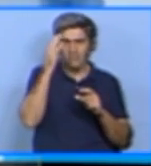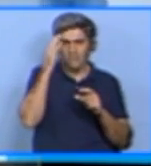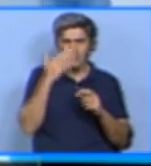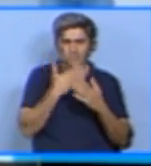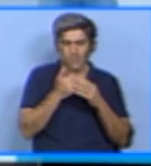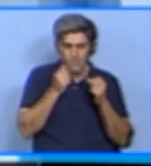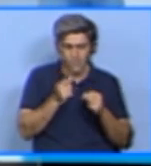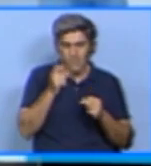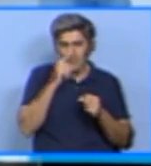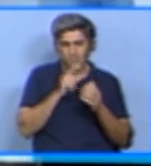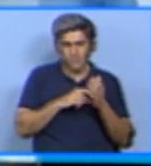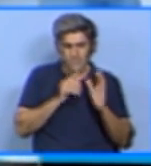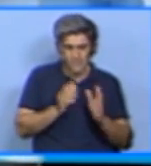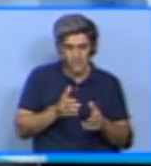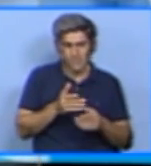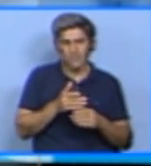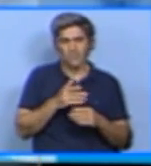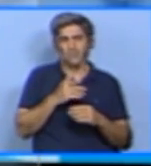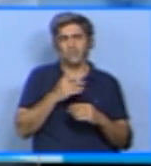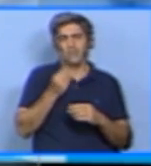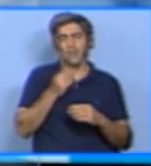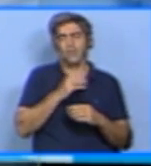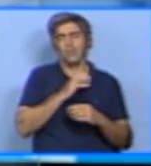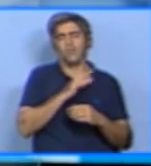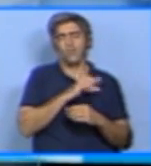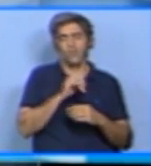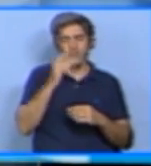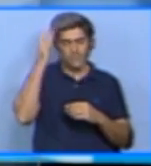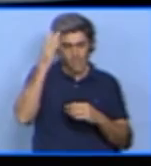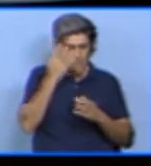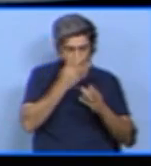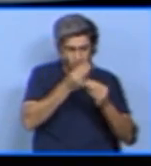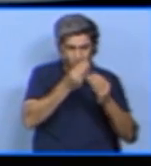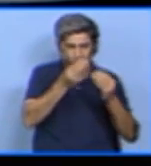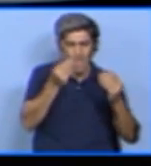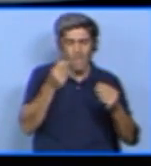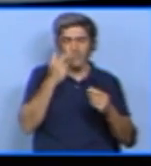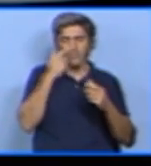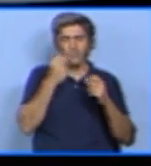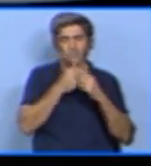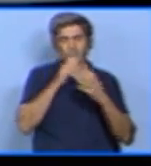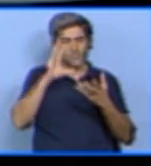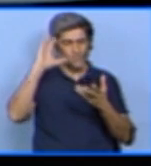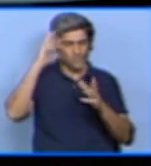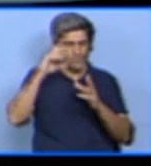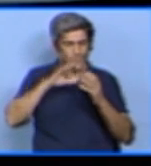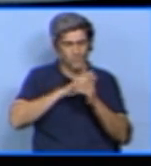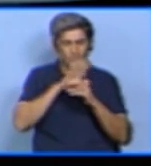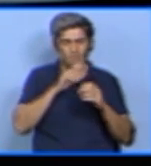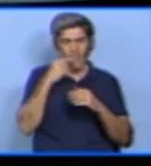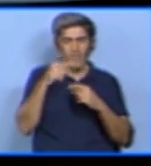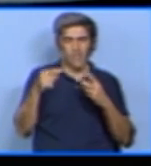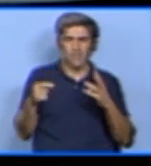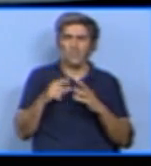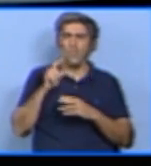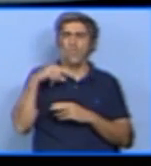fortaleza a quem precisava, e por isso tanto heroísmo, tanta santidade no meio de grandes desastres, não é? Uma